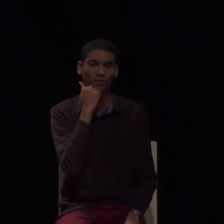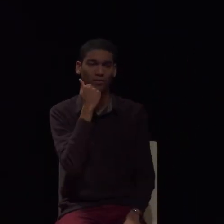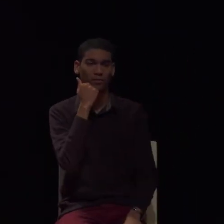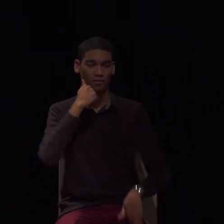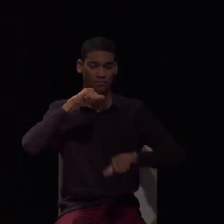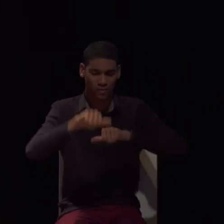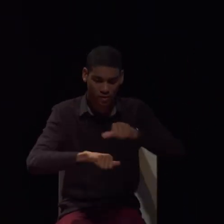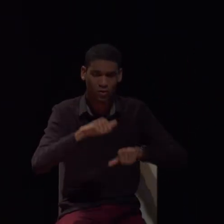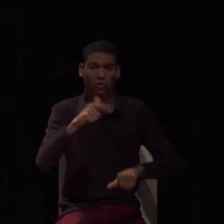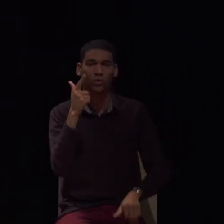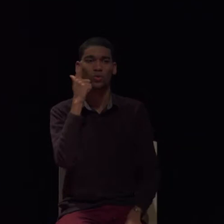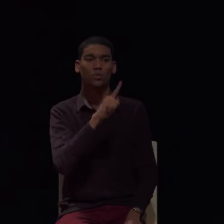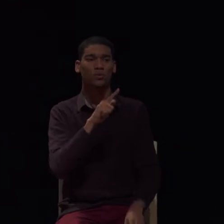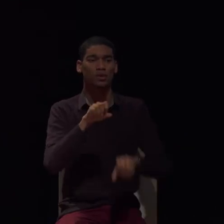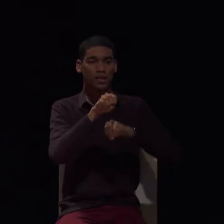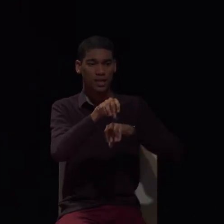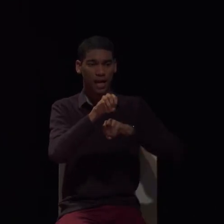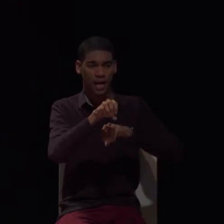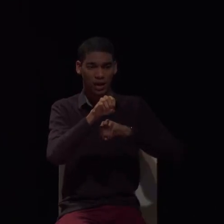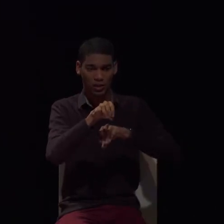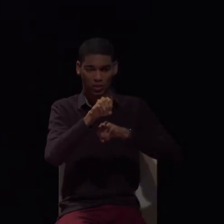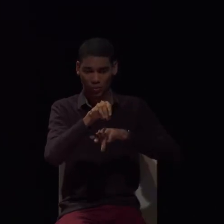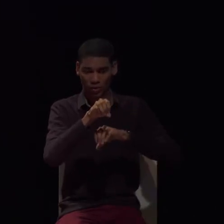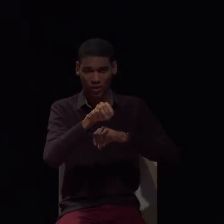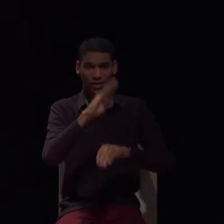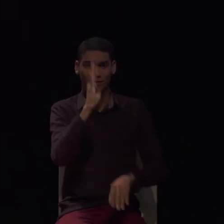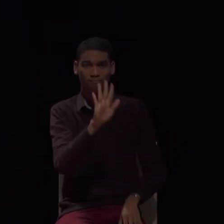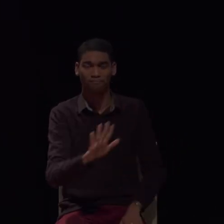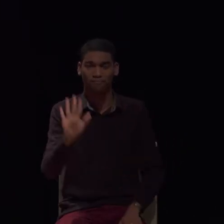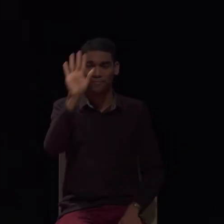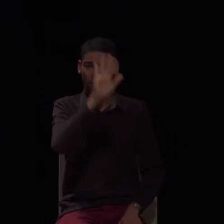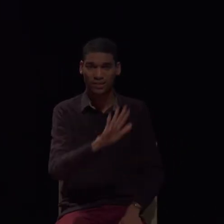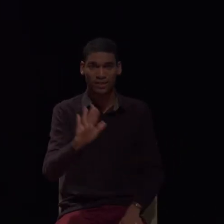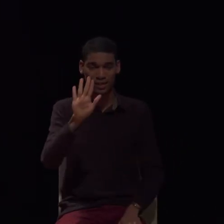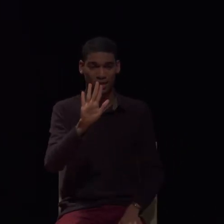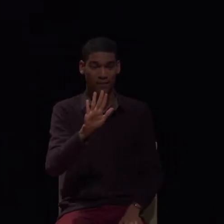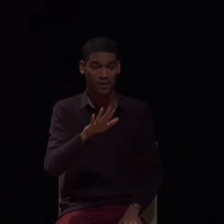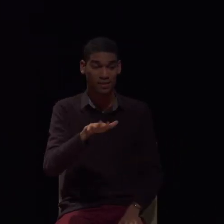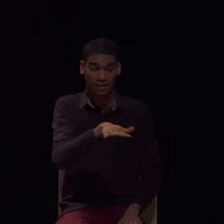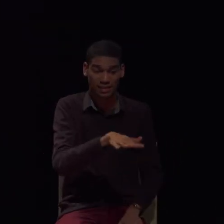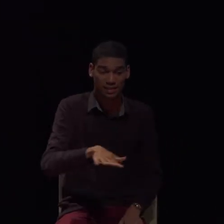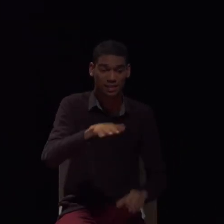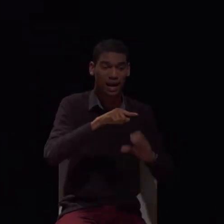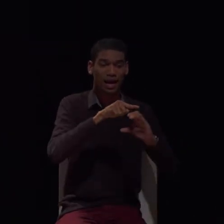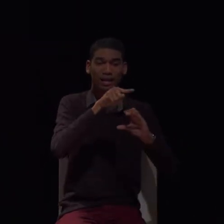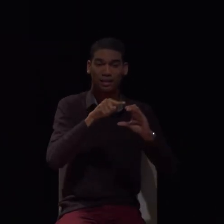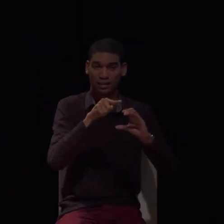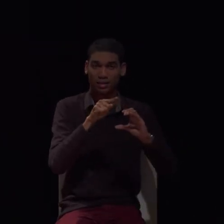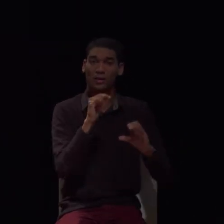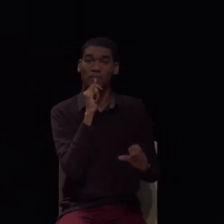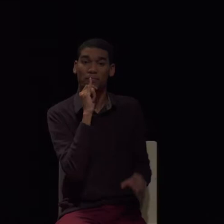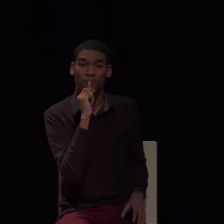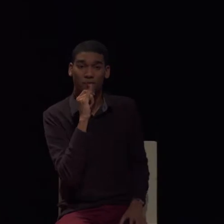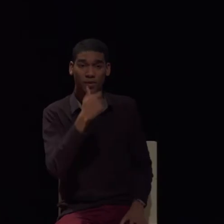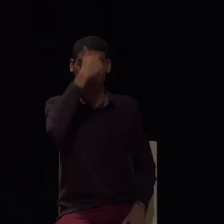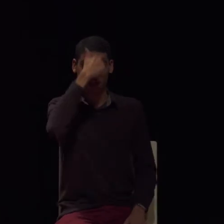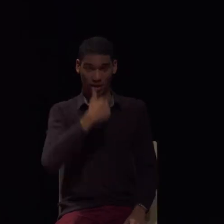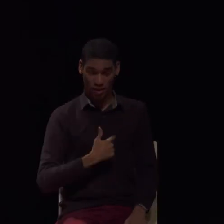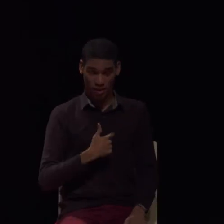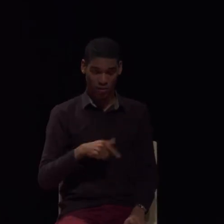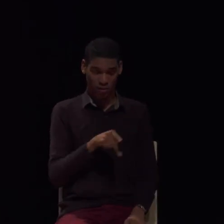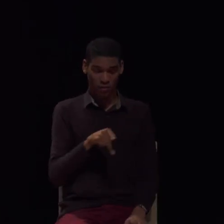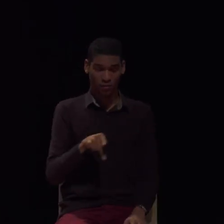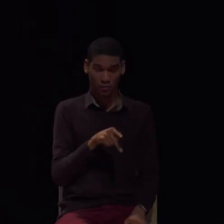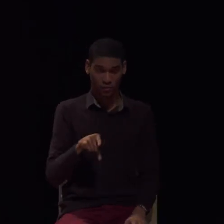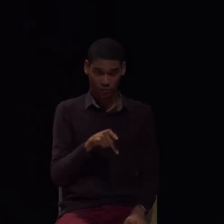brasileira então é desse lugar que eu falo é da educadora da educadora popular porque acredita que o